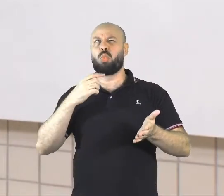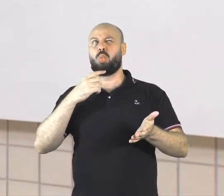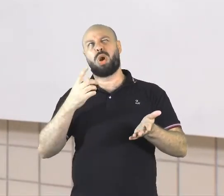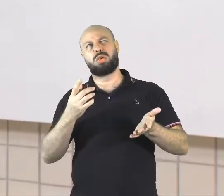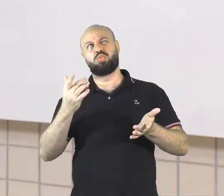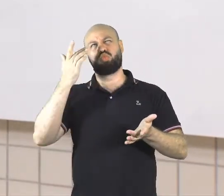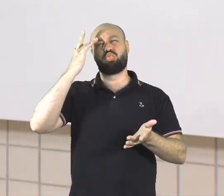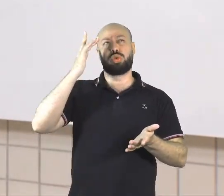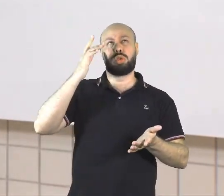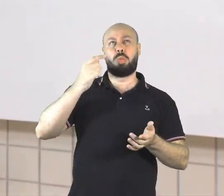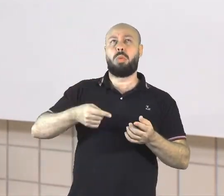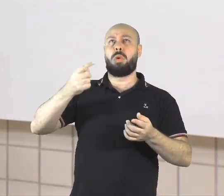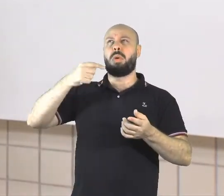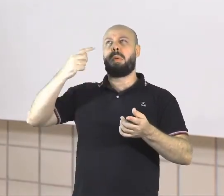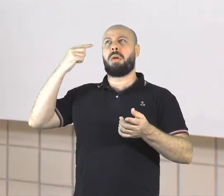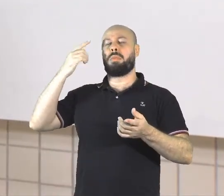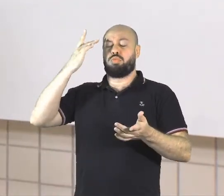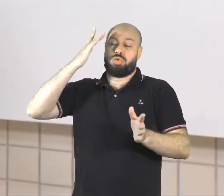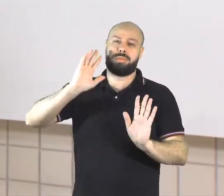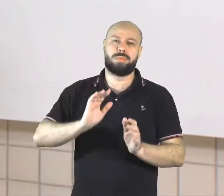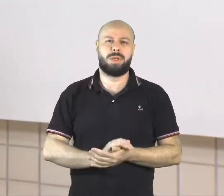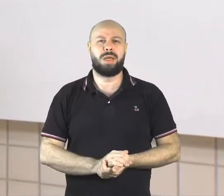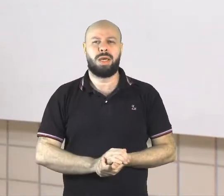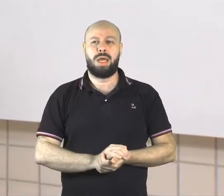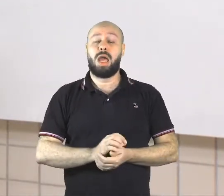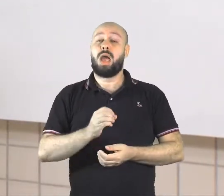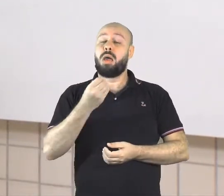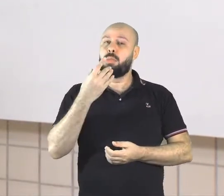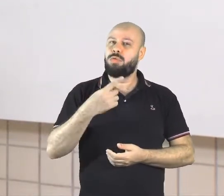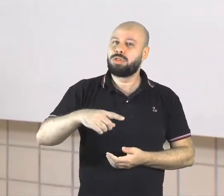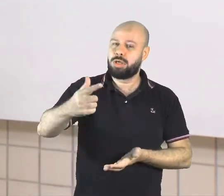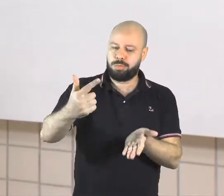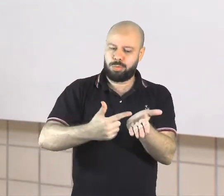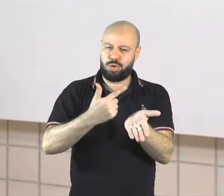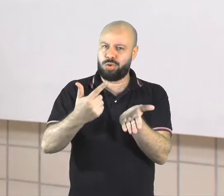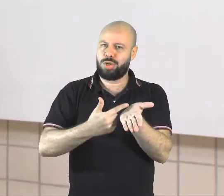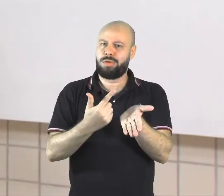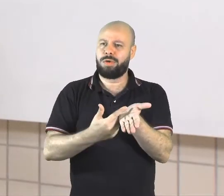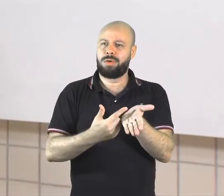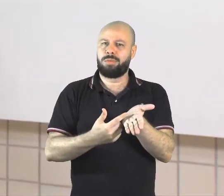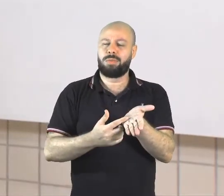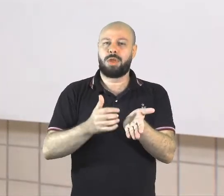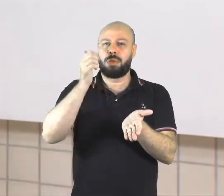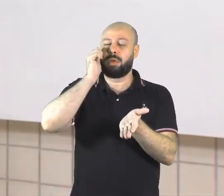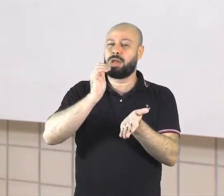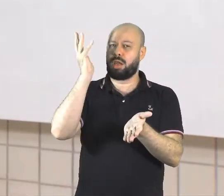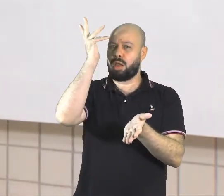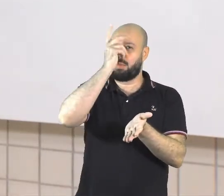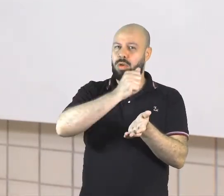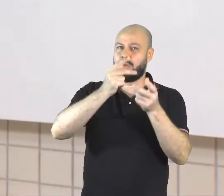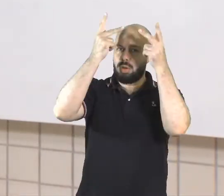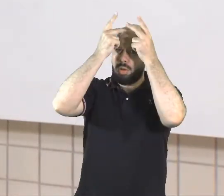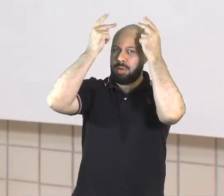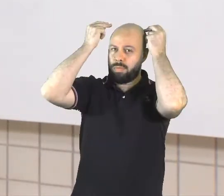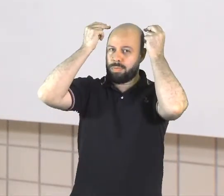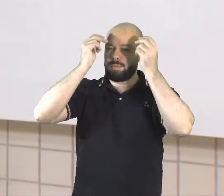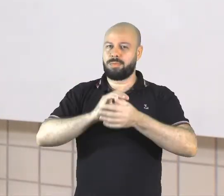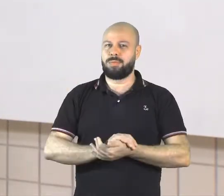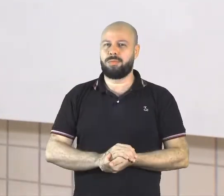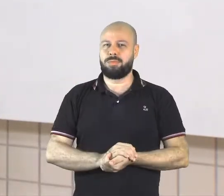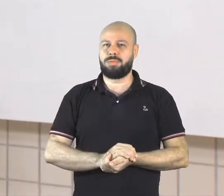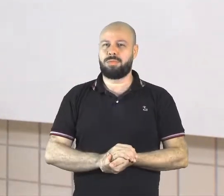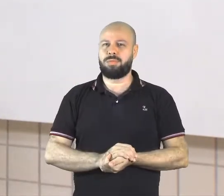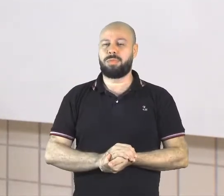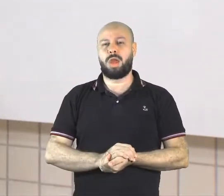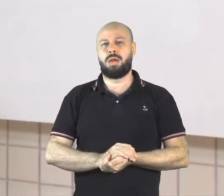outra, que é bom você ter esse livrinho, Menina Bonita do Laço de Fita, ou ele mesmo